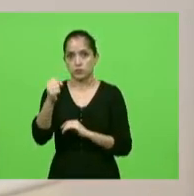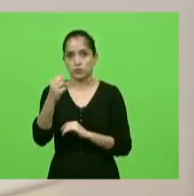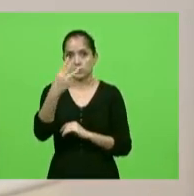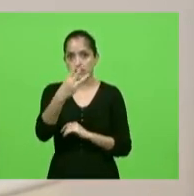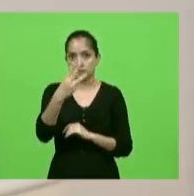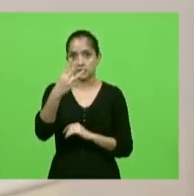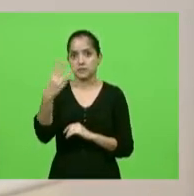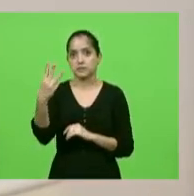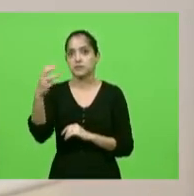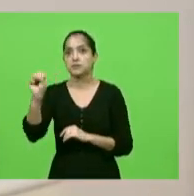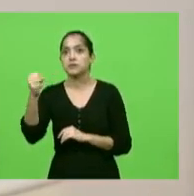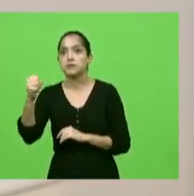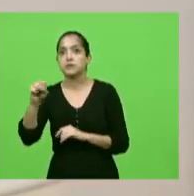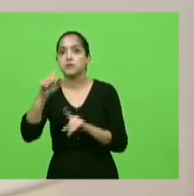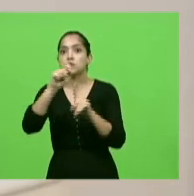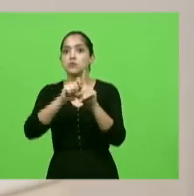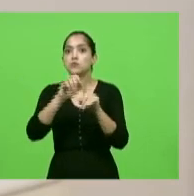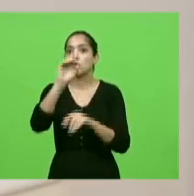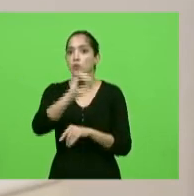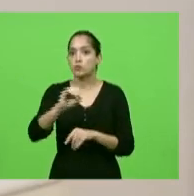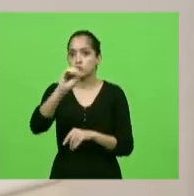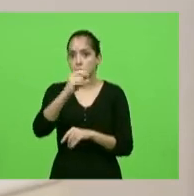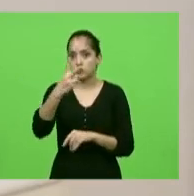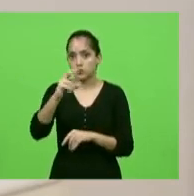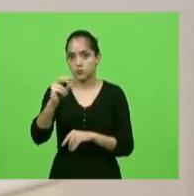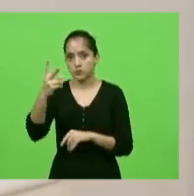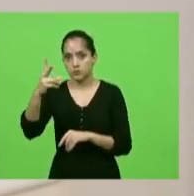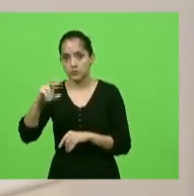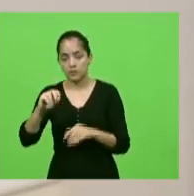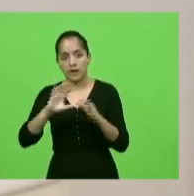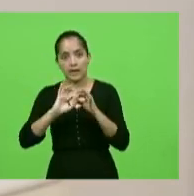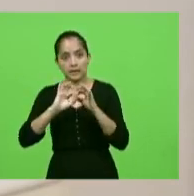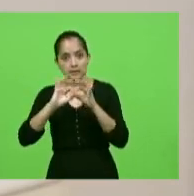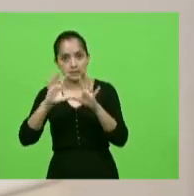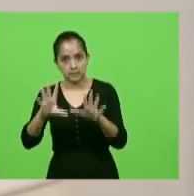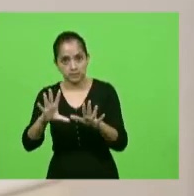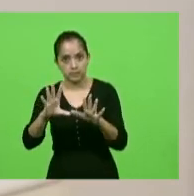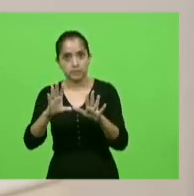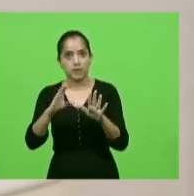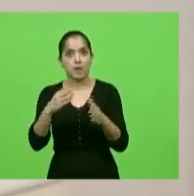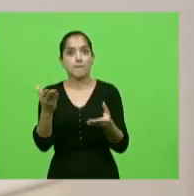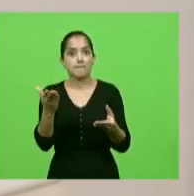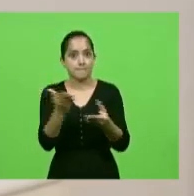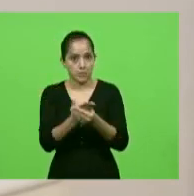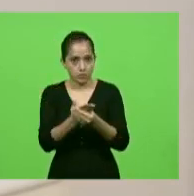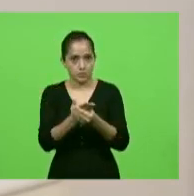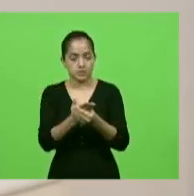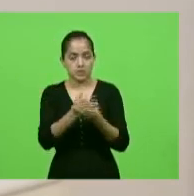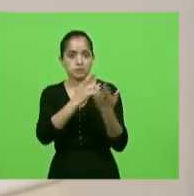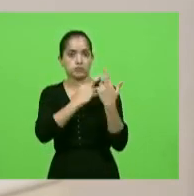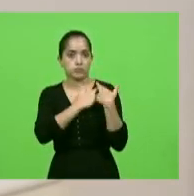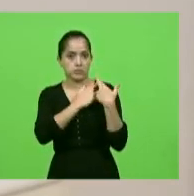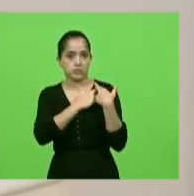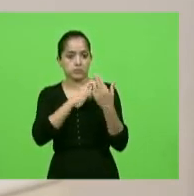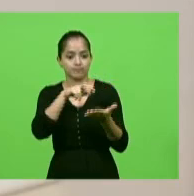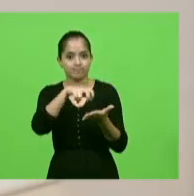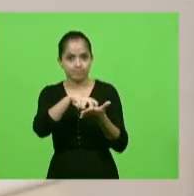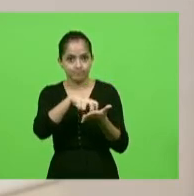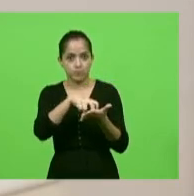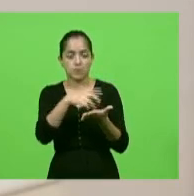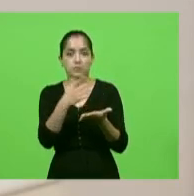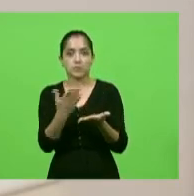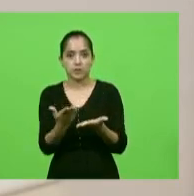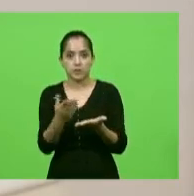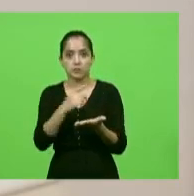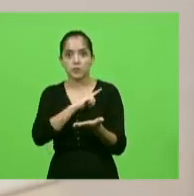de 22 de outubro de 2020, ao autorizar a instauração de processo por crime de responsabilidade contra o excelentíssimo senhor governador do Estado